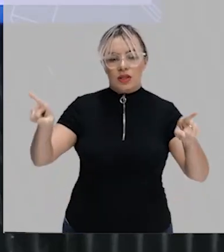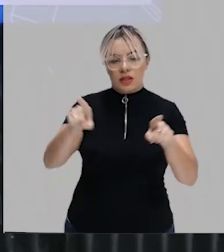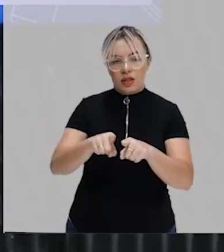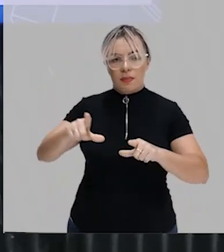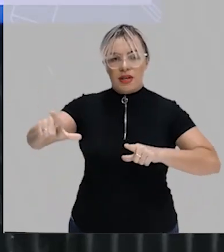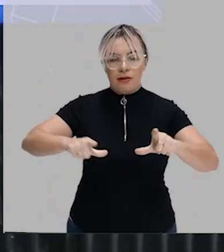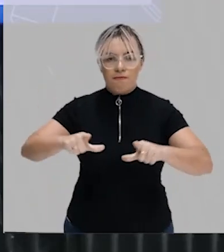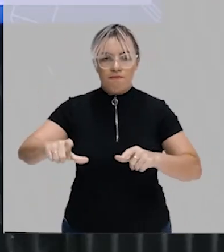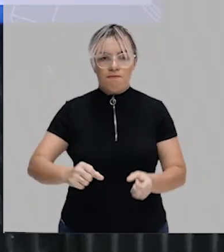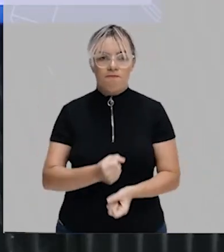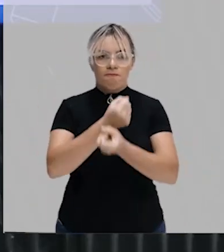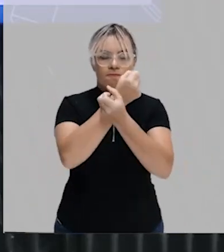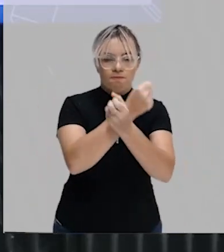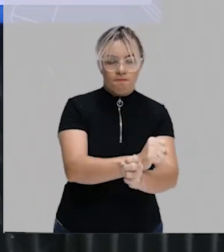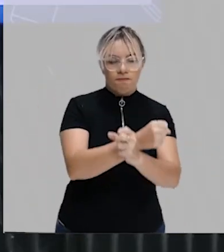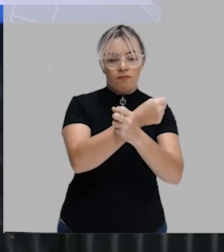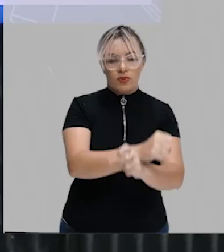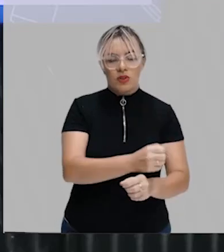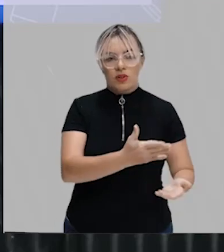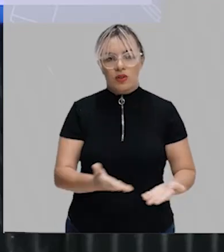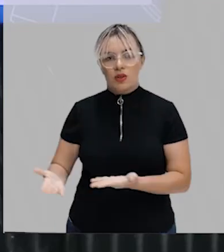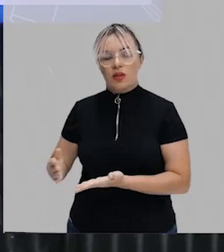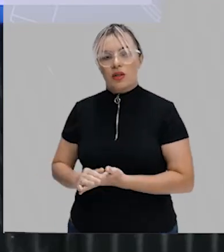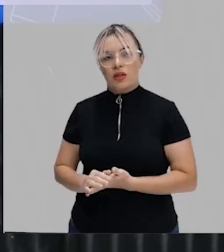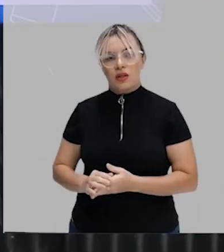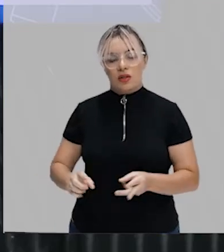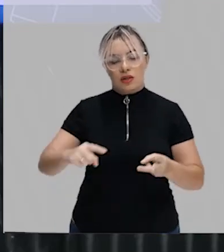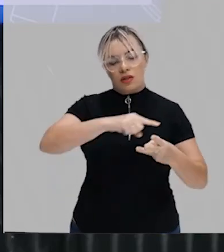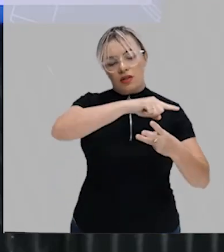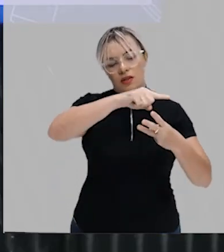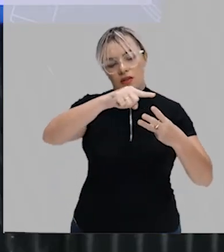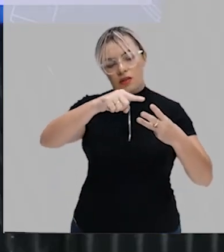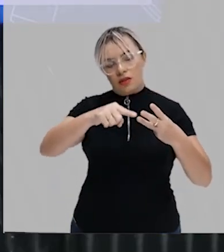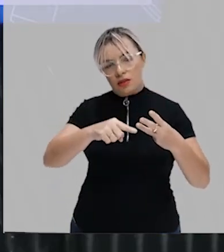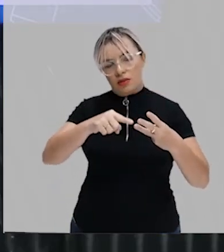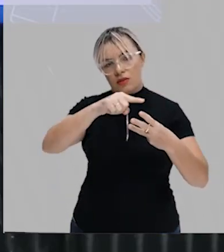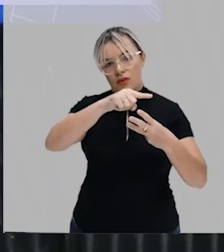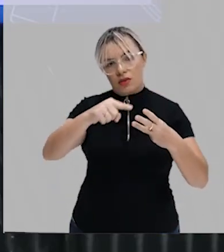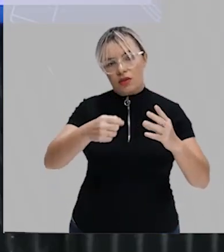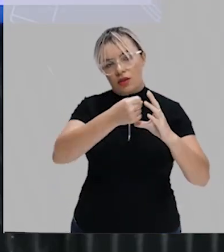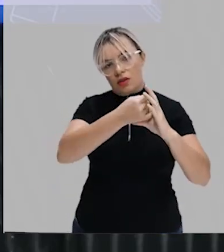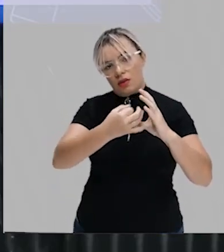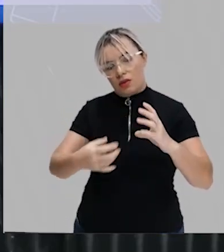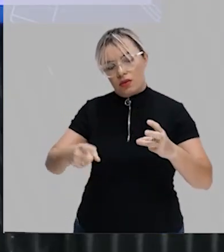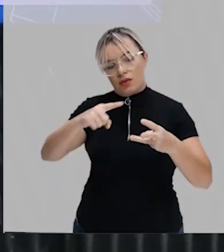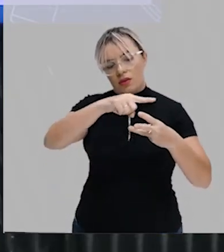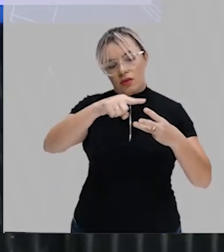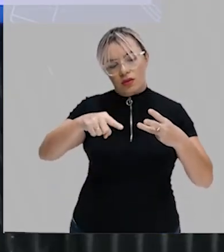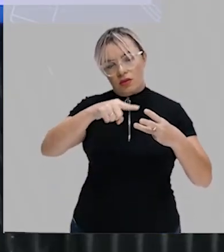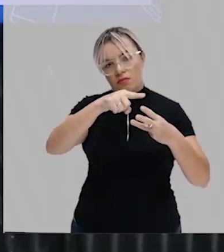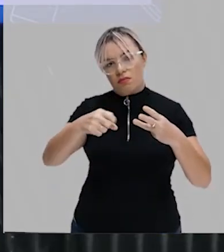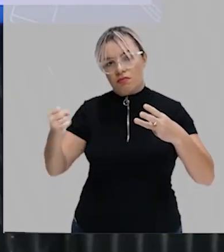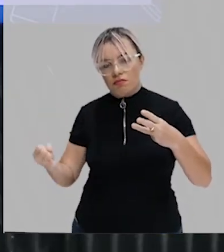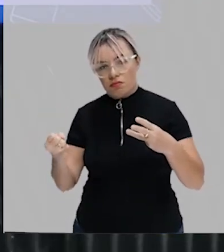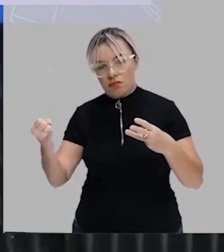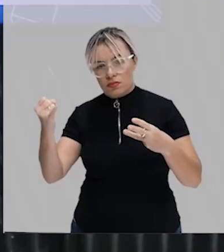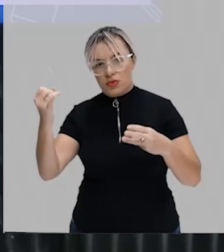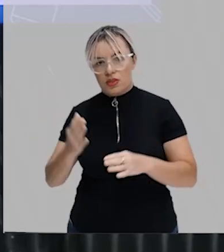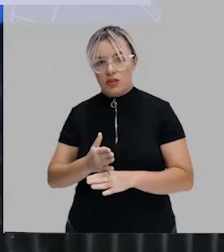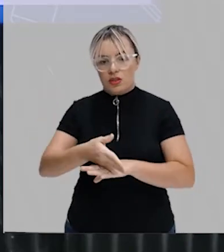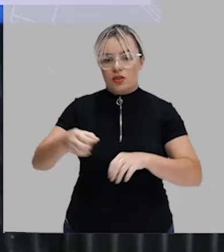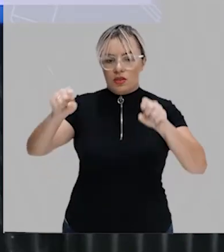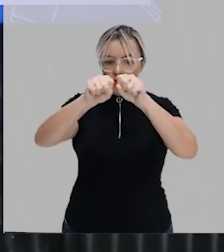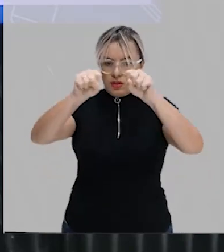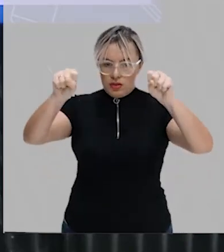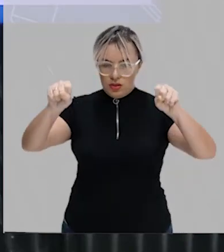escravo. 3 elementos, 3 conjunturas importantes dentro do sistema